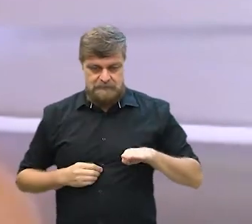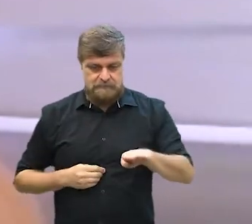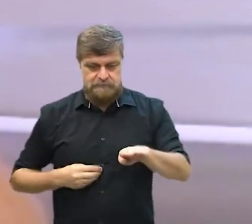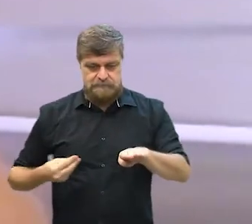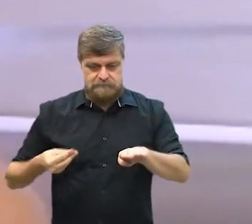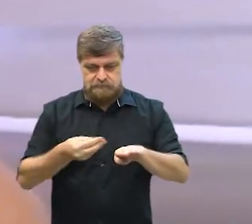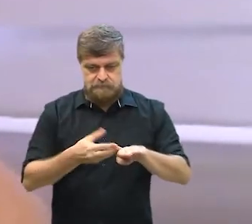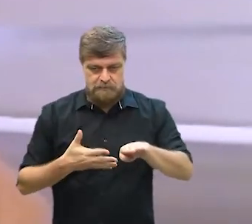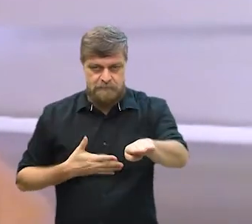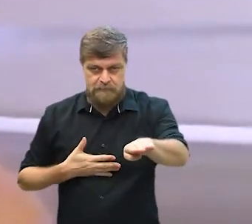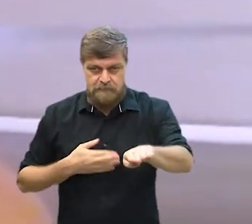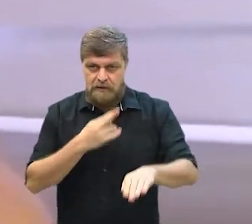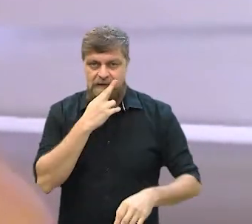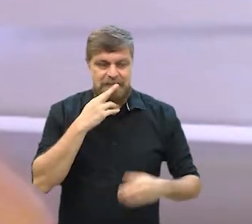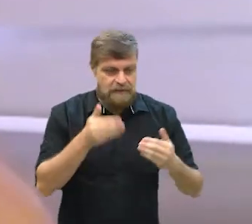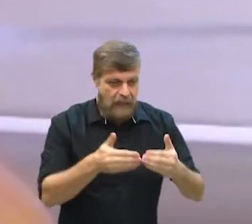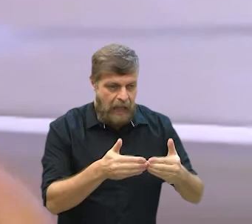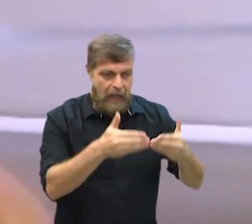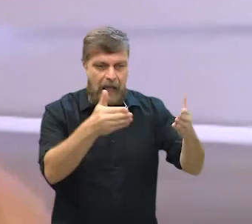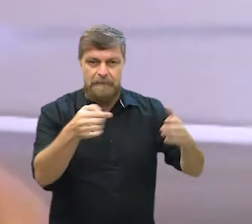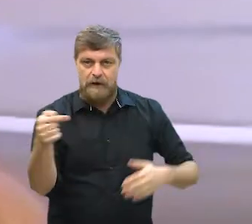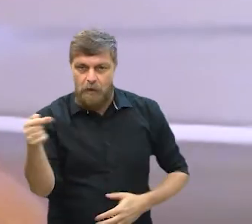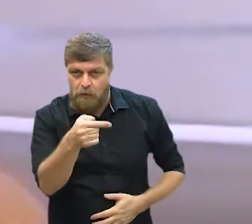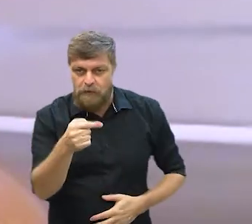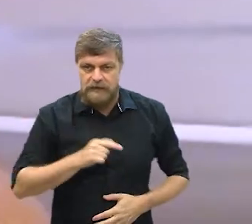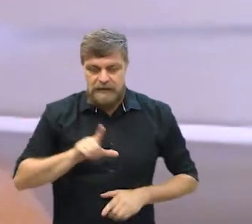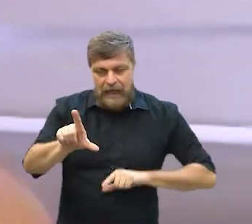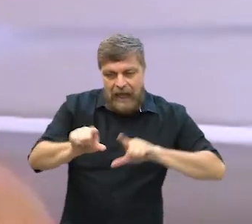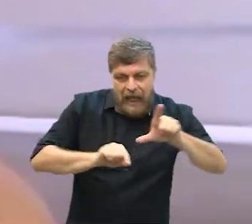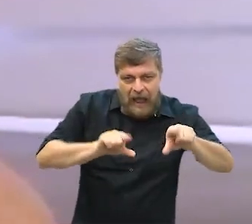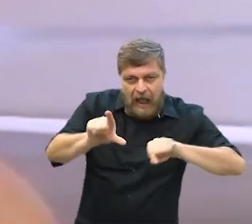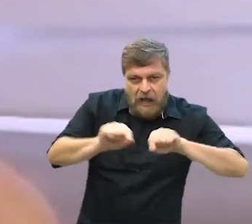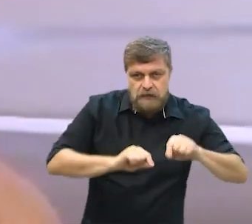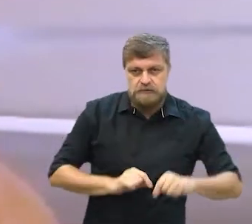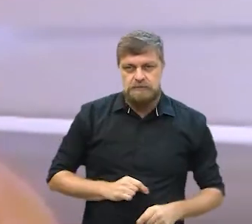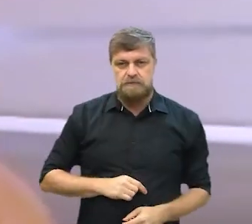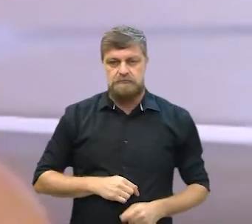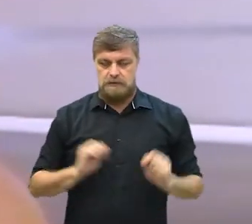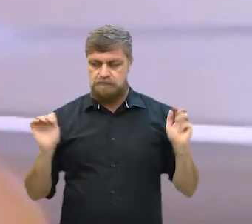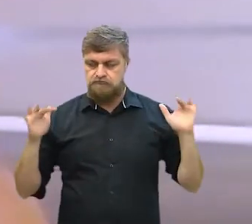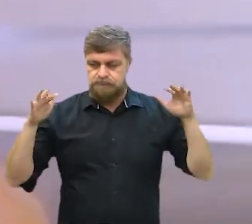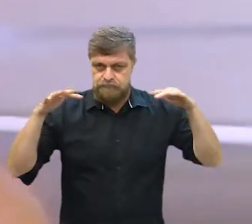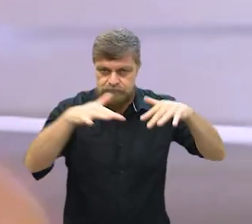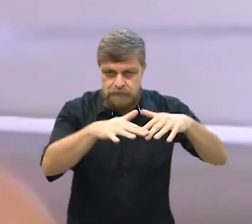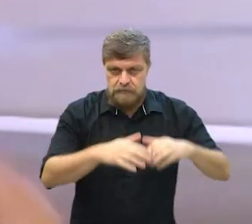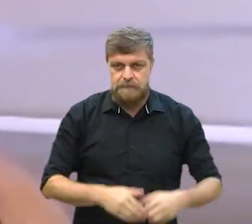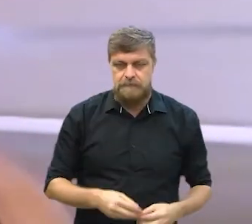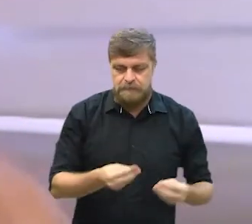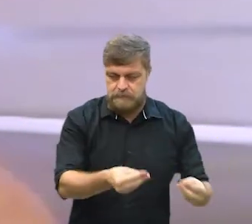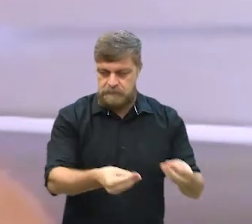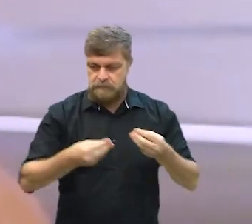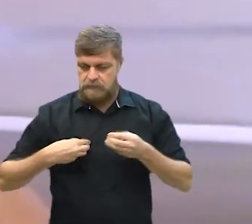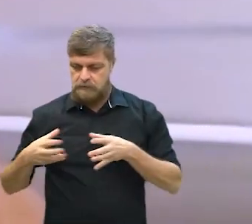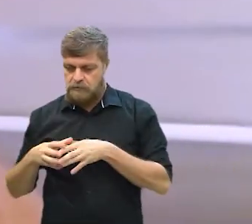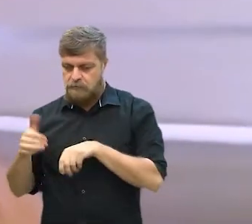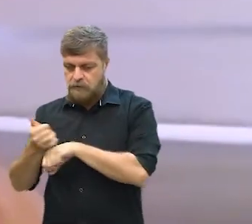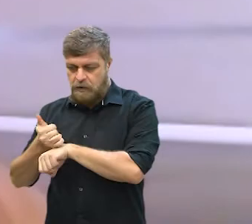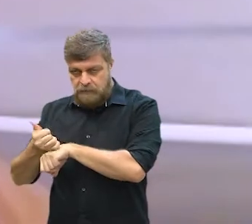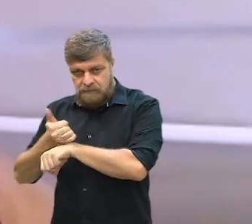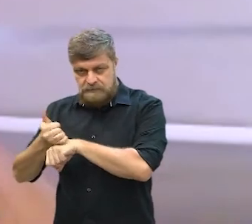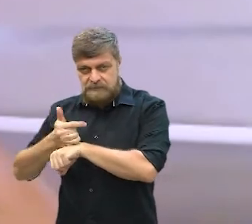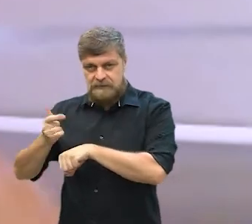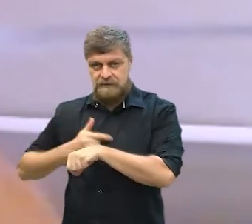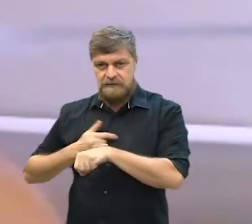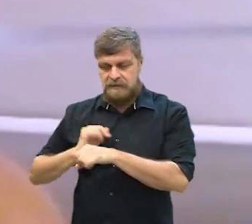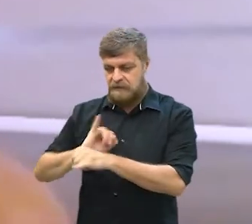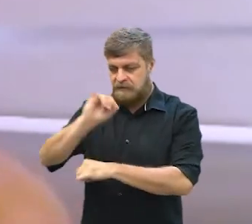um delivery me disser o salão está aberto, ele refaz toda a escolha de capacidade de fluxo dele, isso é passado para o meu time,